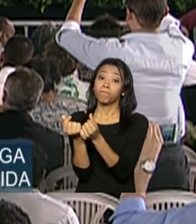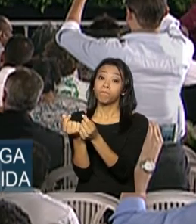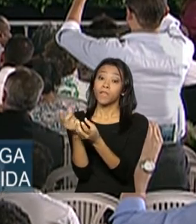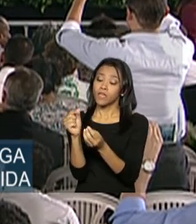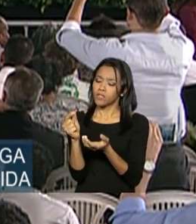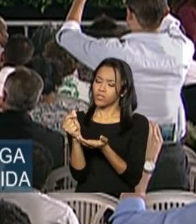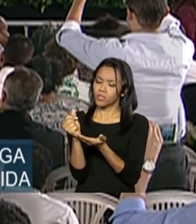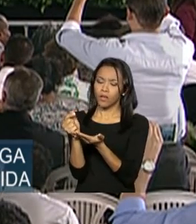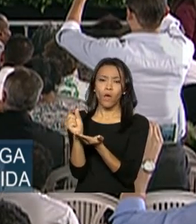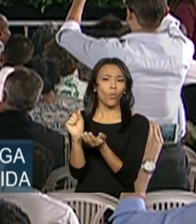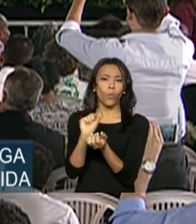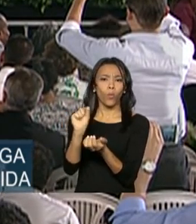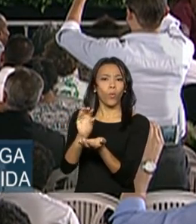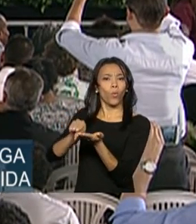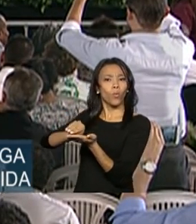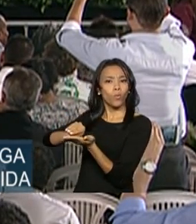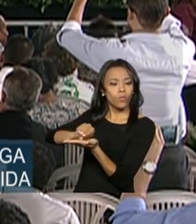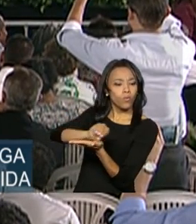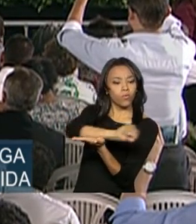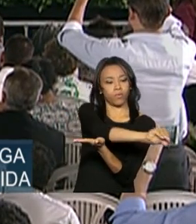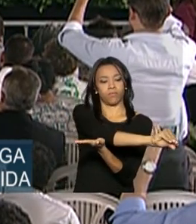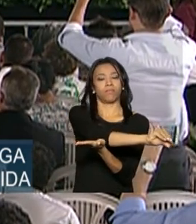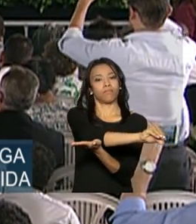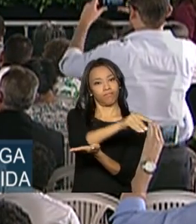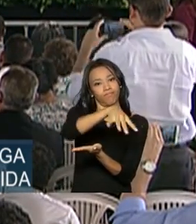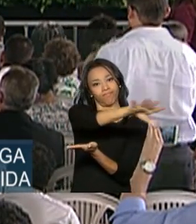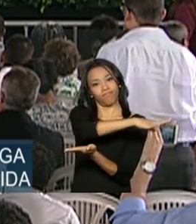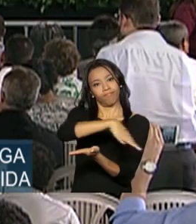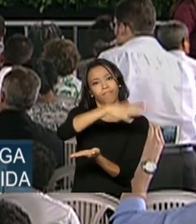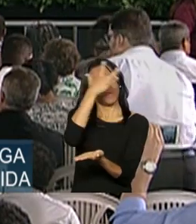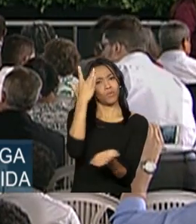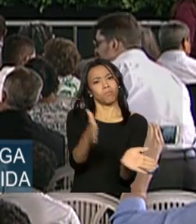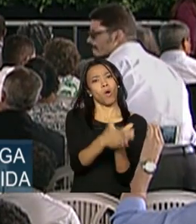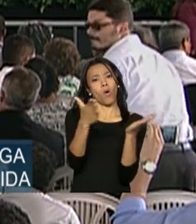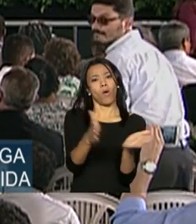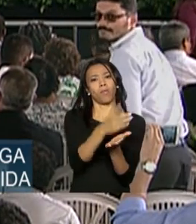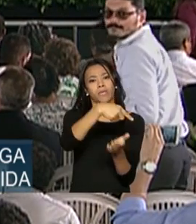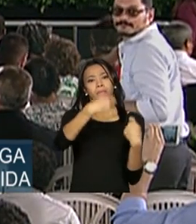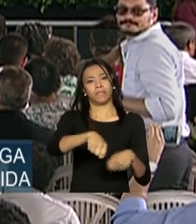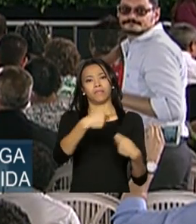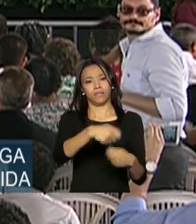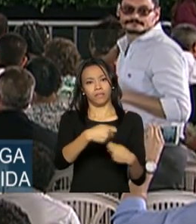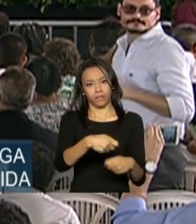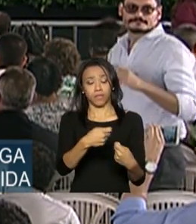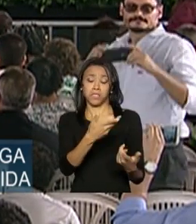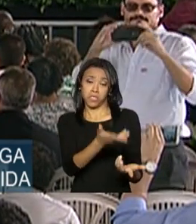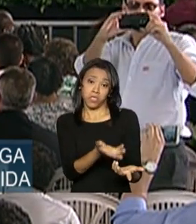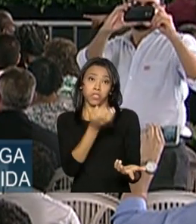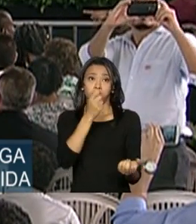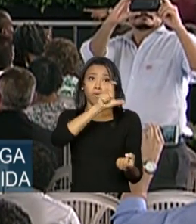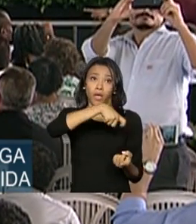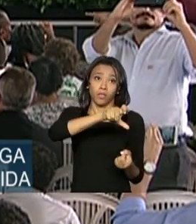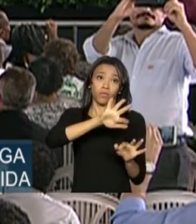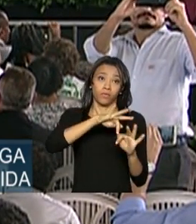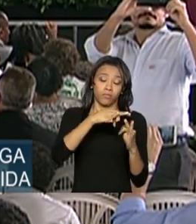as pessoas da nossa população que mais precisam. Seja Bolsa